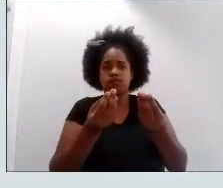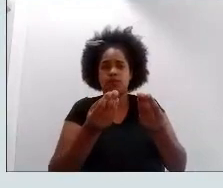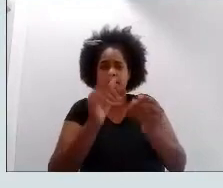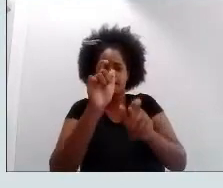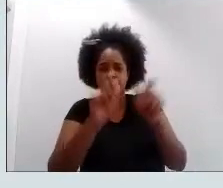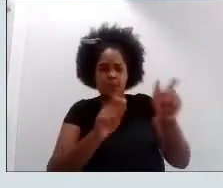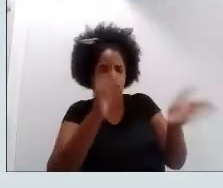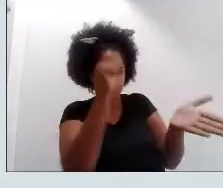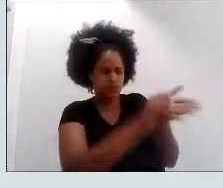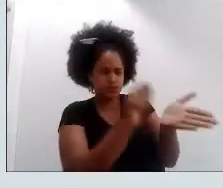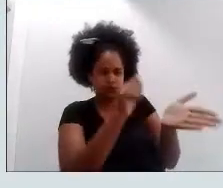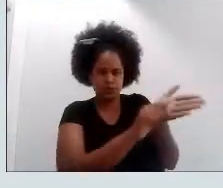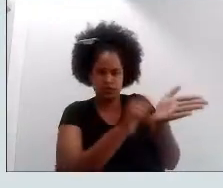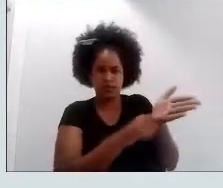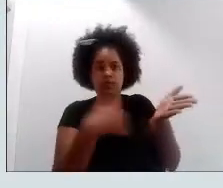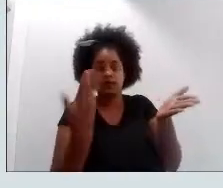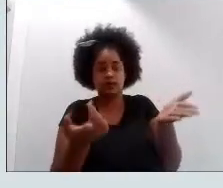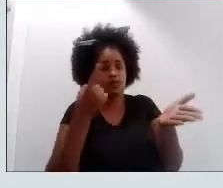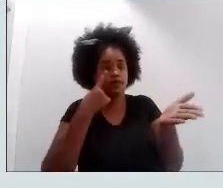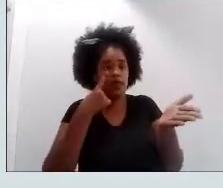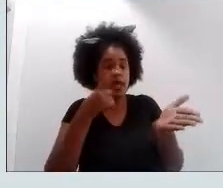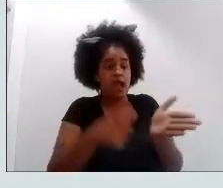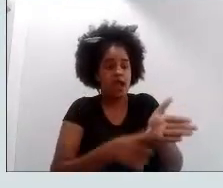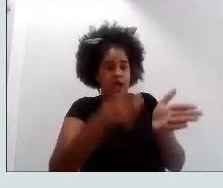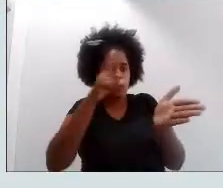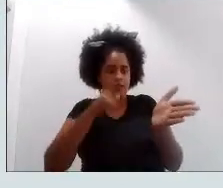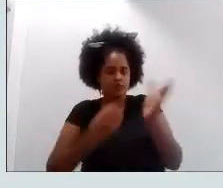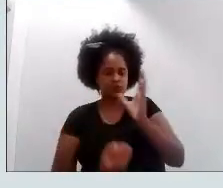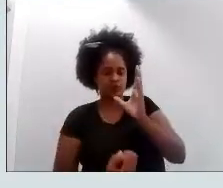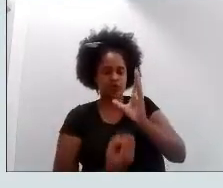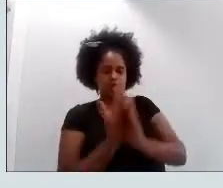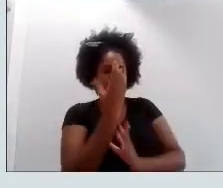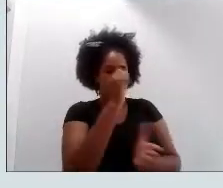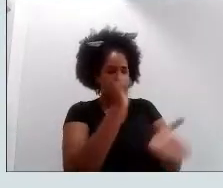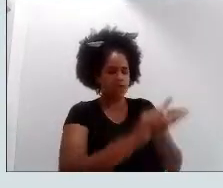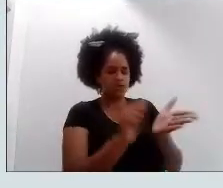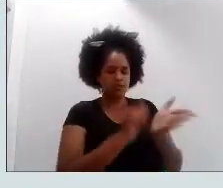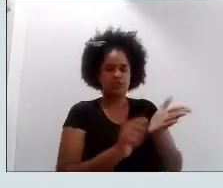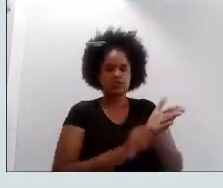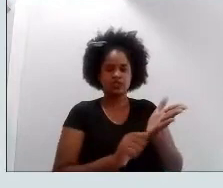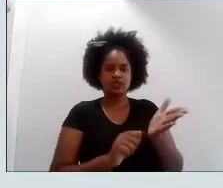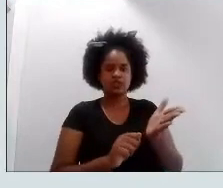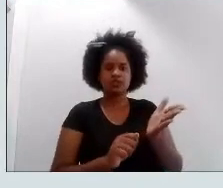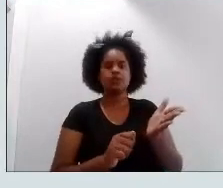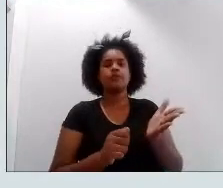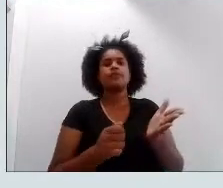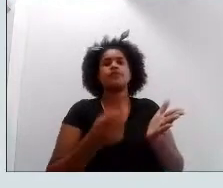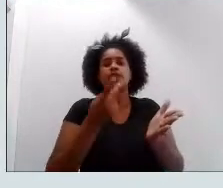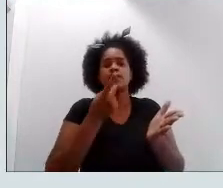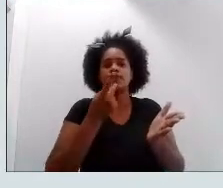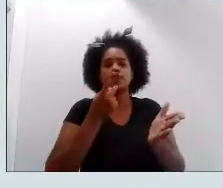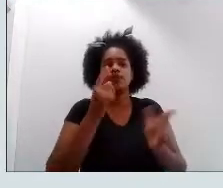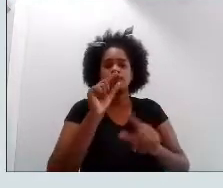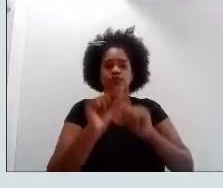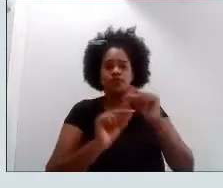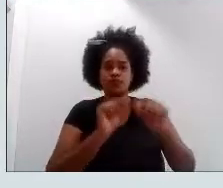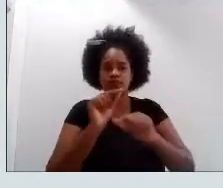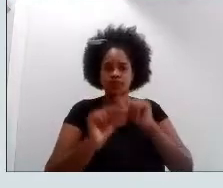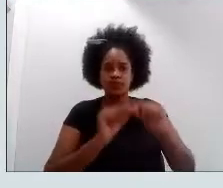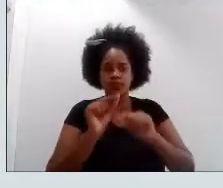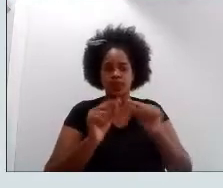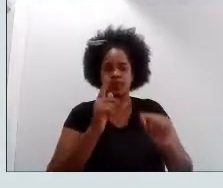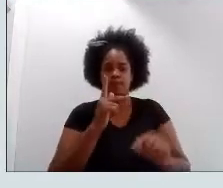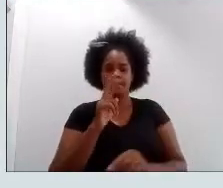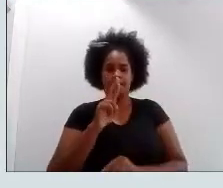era chamado de história. O que precedia a escrita, então, era chamado de